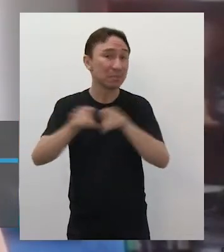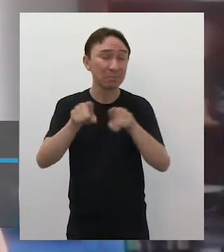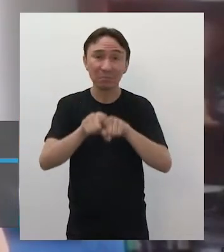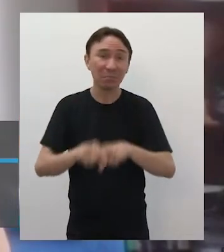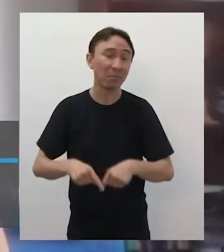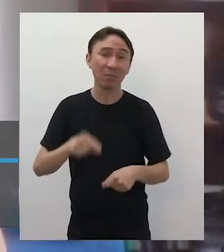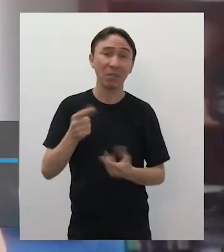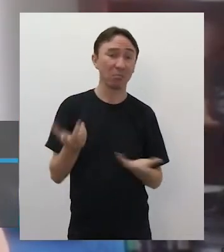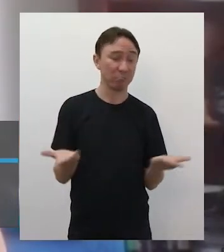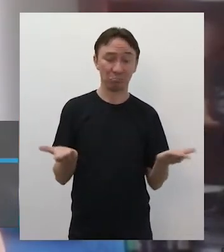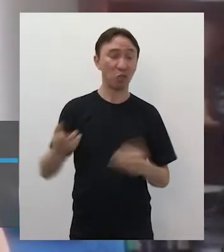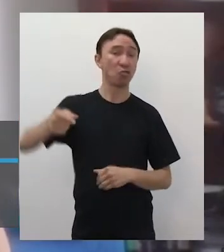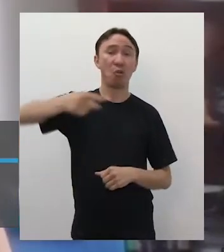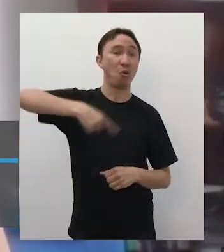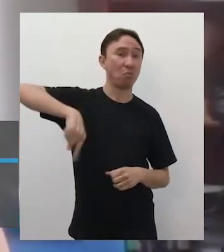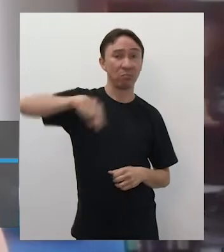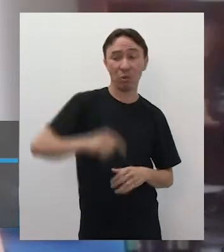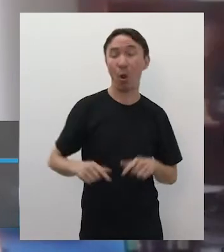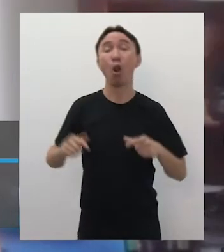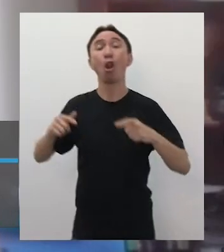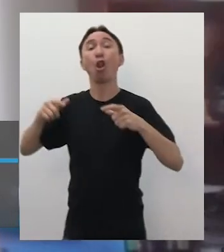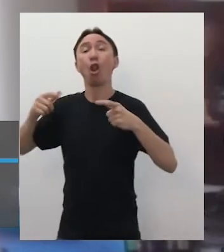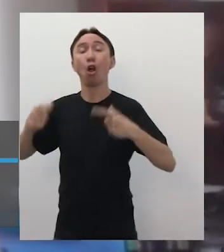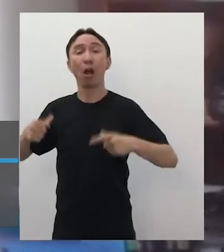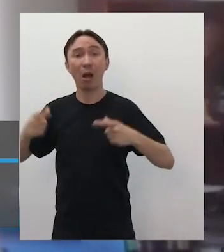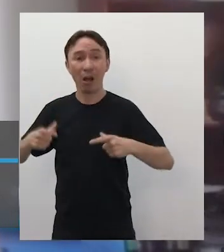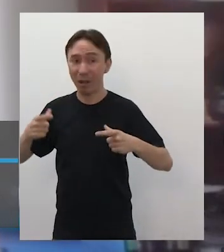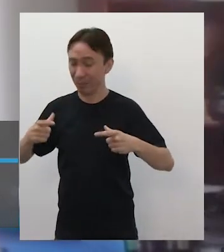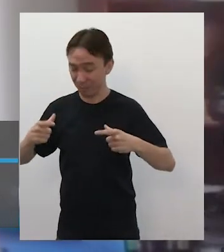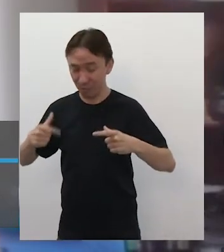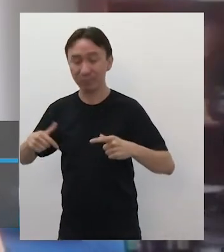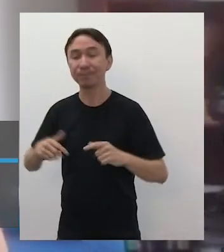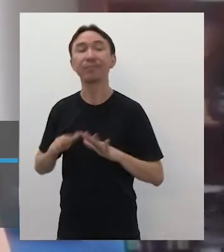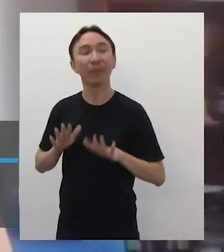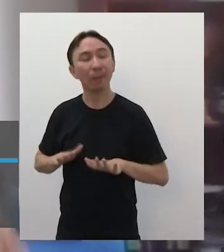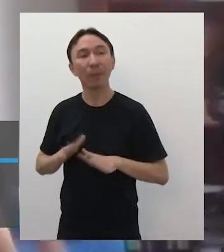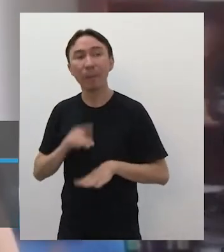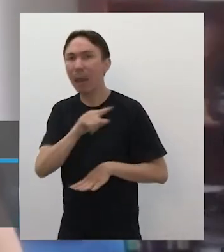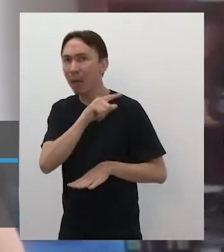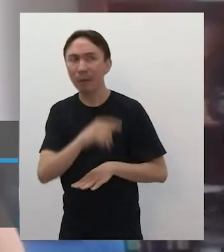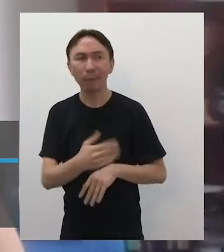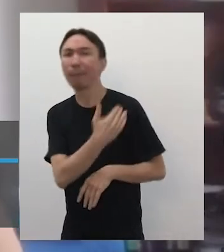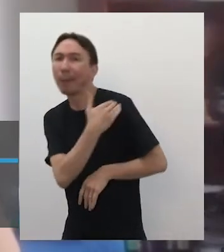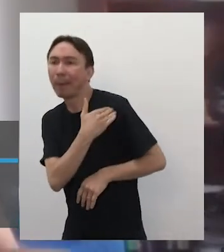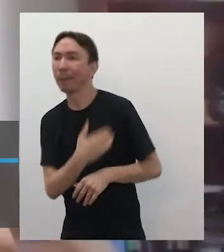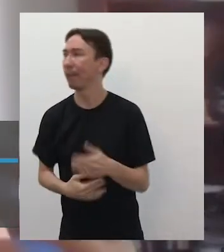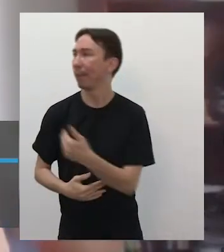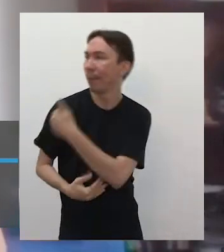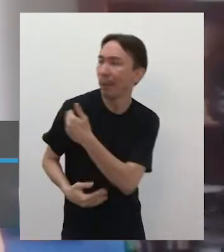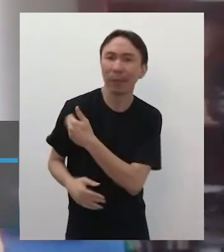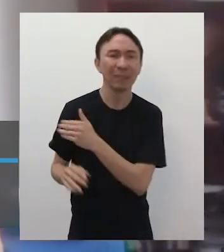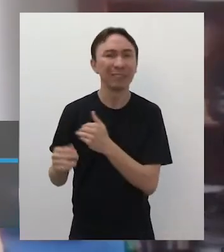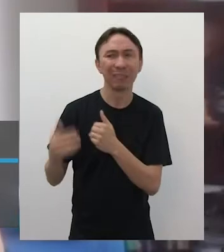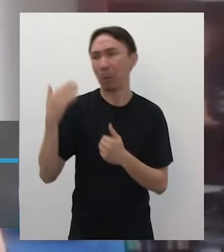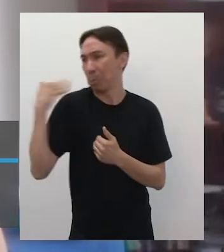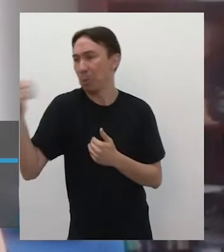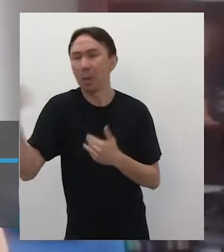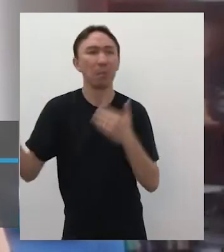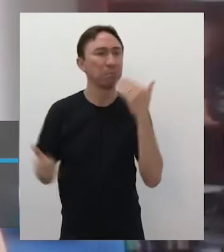foco, fechar, né, uma janelinha e só olhar para aquilo que a gente precisa fazer, porque é o prioritário, porque é o